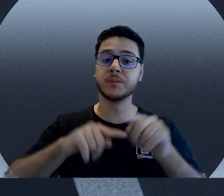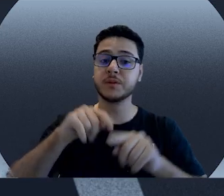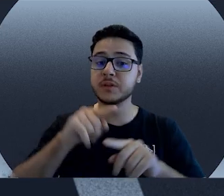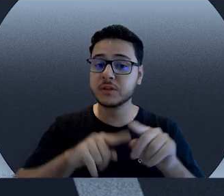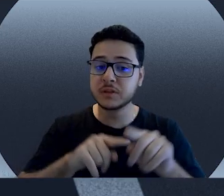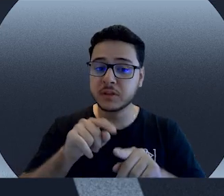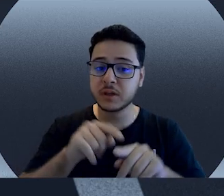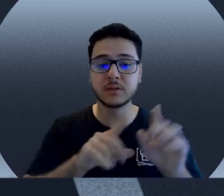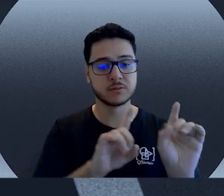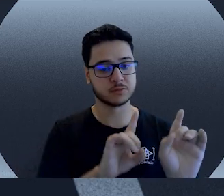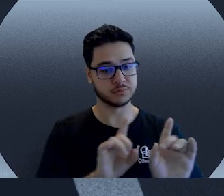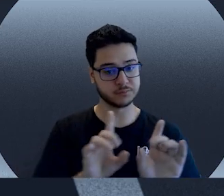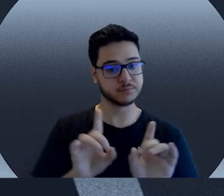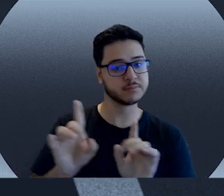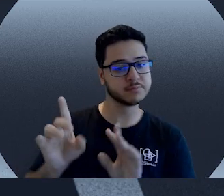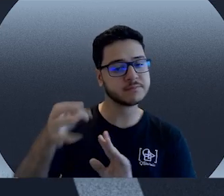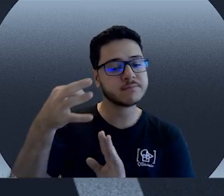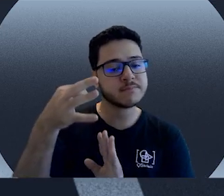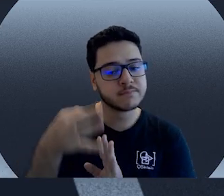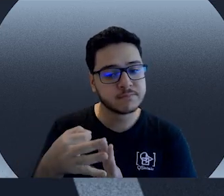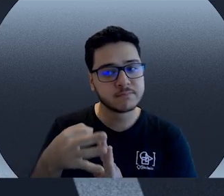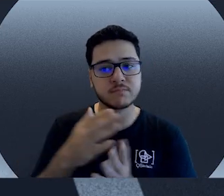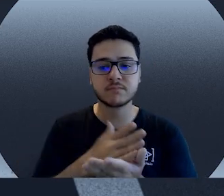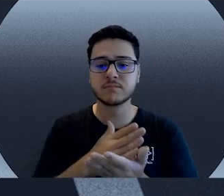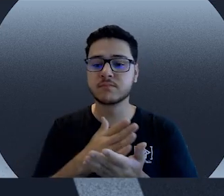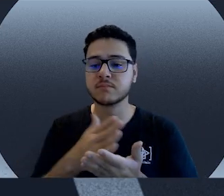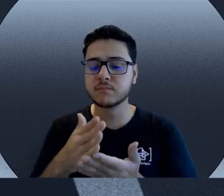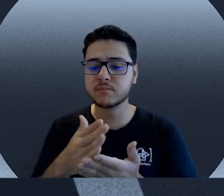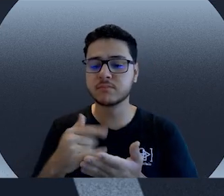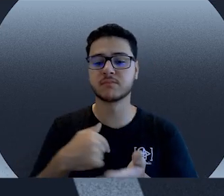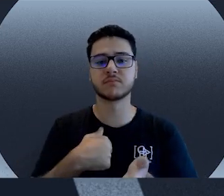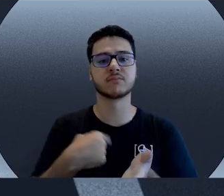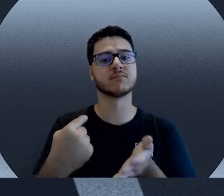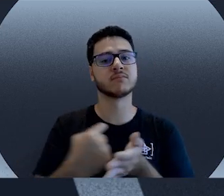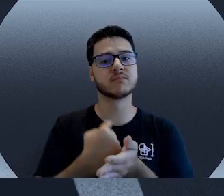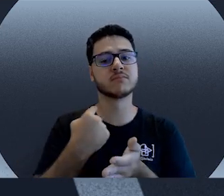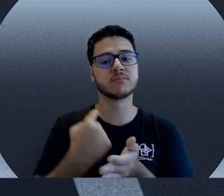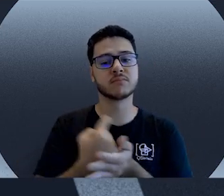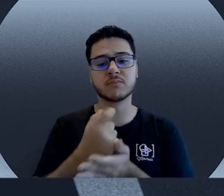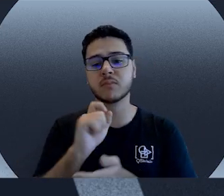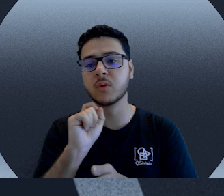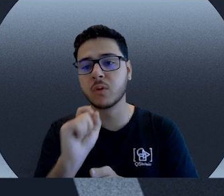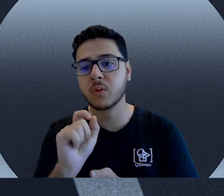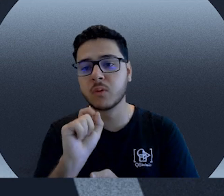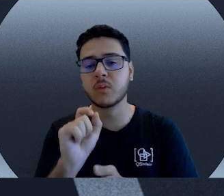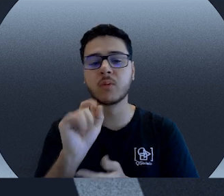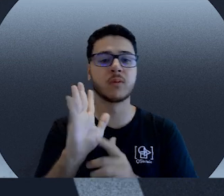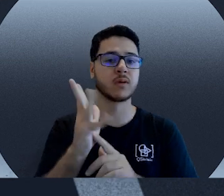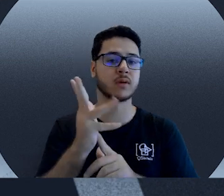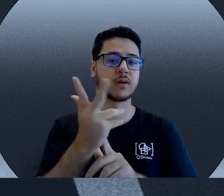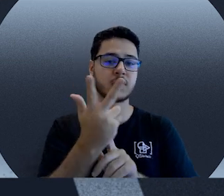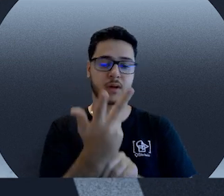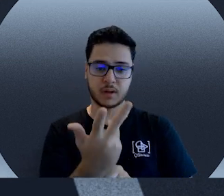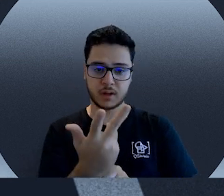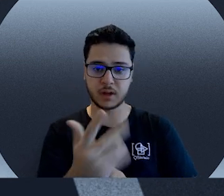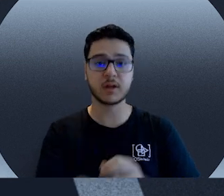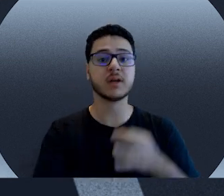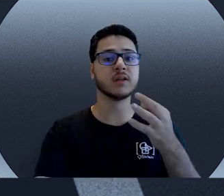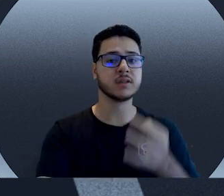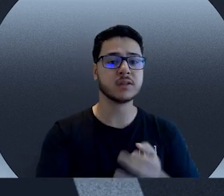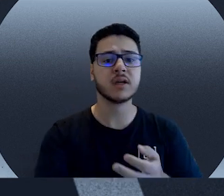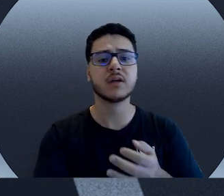do dia a dia, né, e colocam, né, começam a questionar o que é arte, inserem dentro do